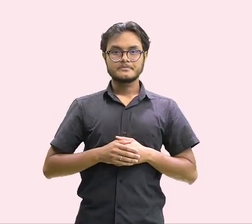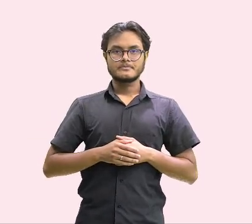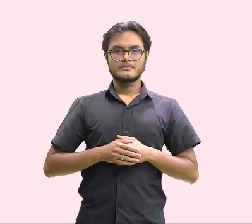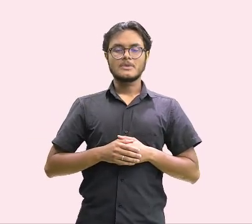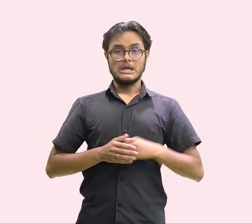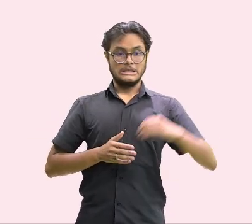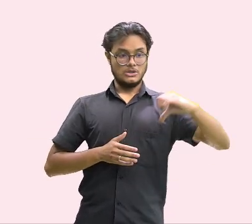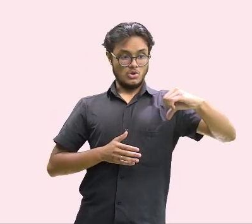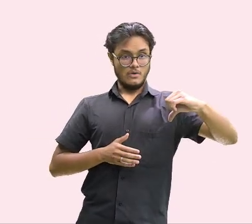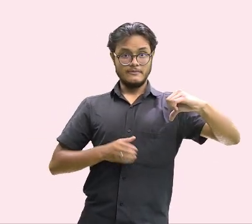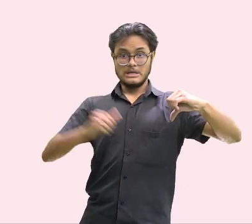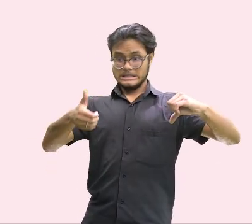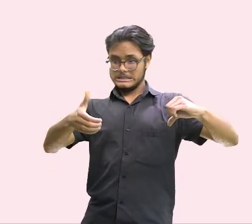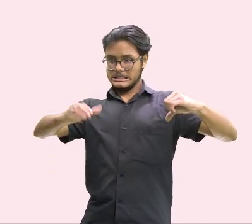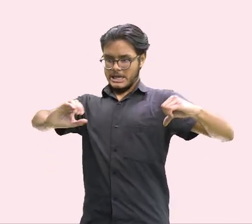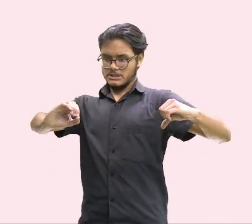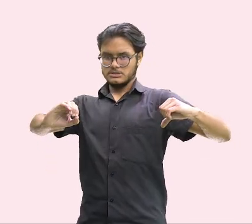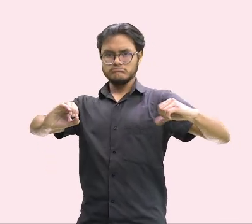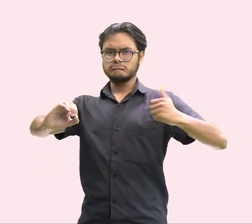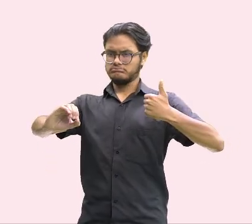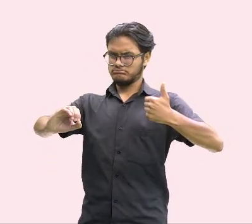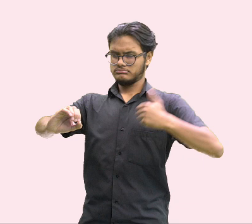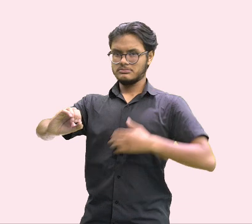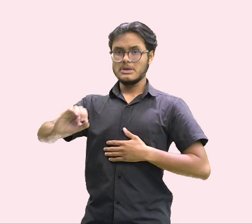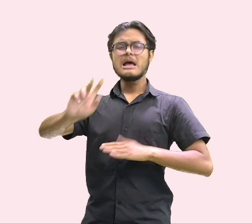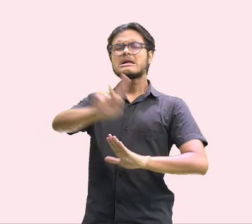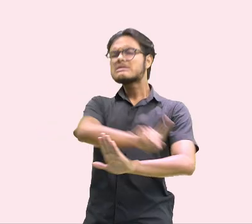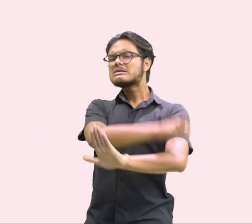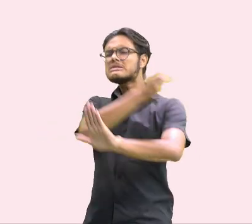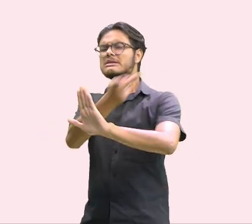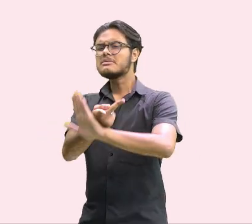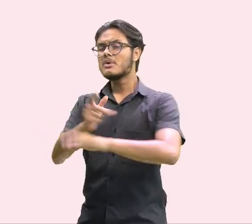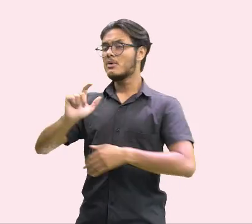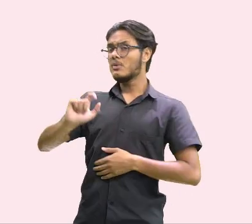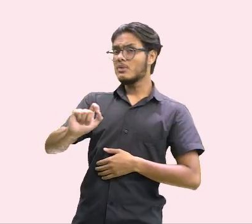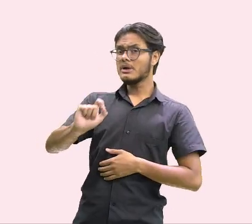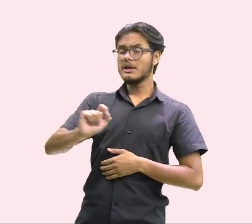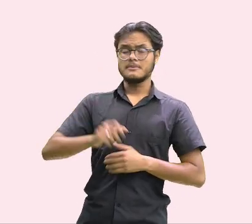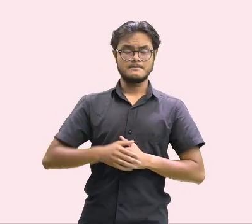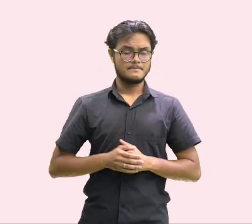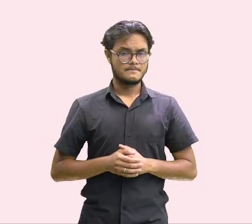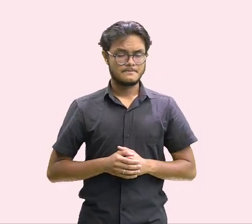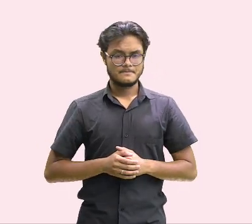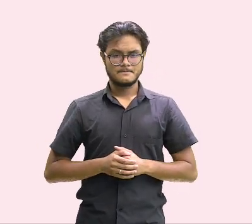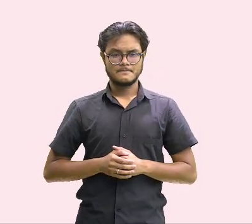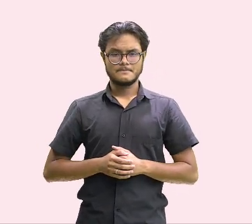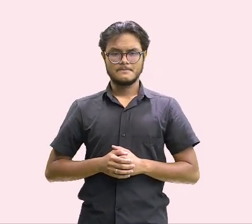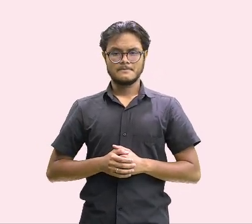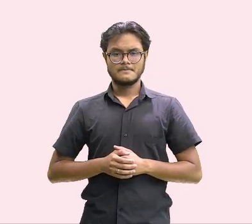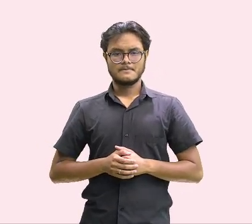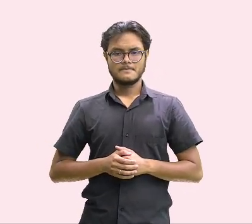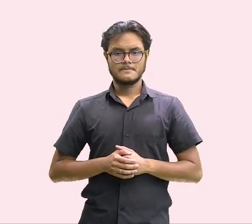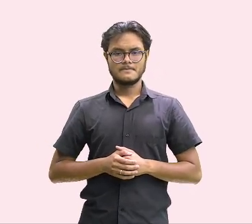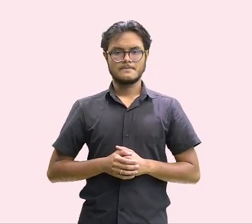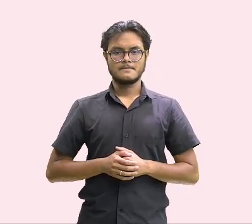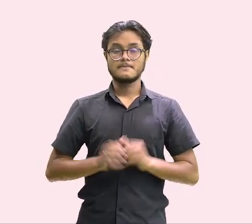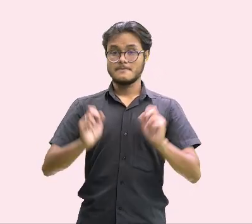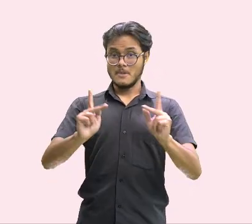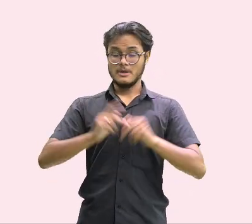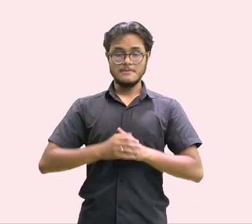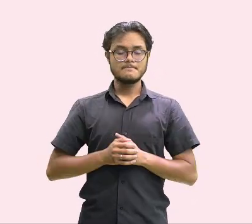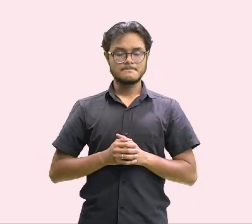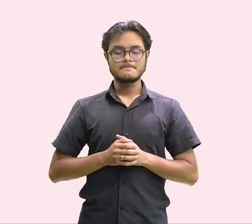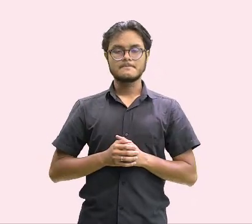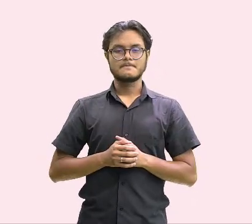foi 9 dias primeiro, beleza? 10 dias, esse é perigoso, do meio, contando do primeiro dia de